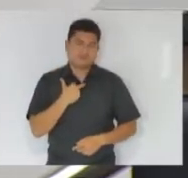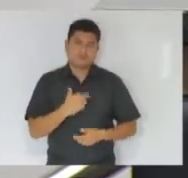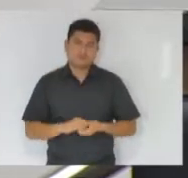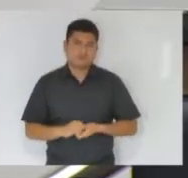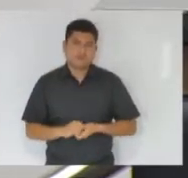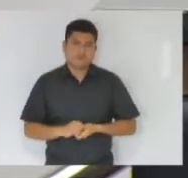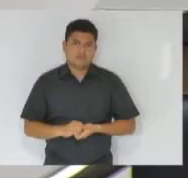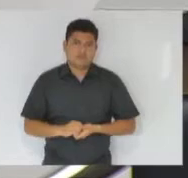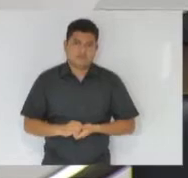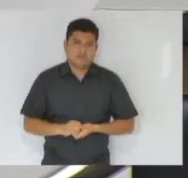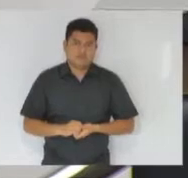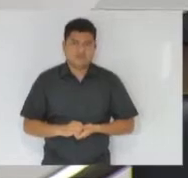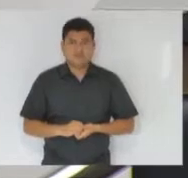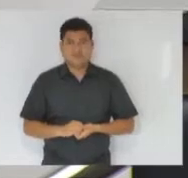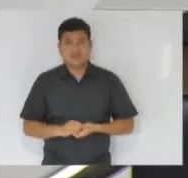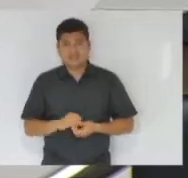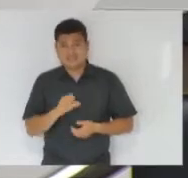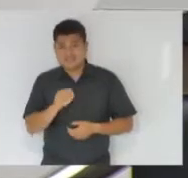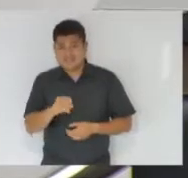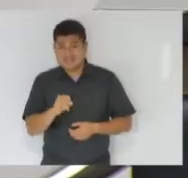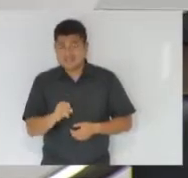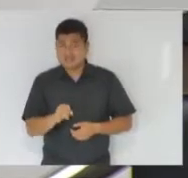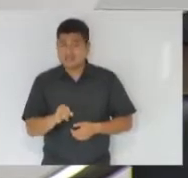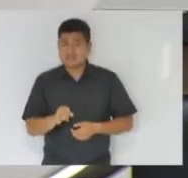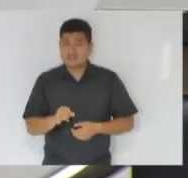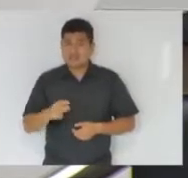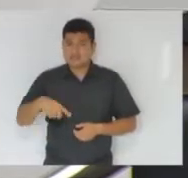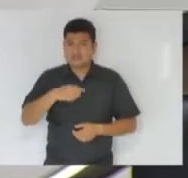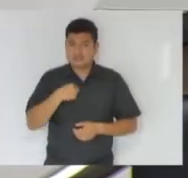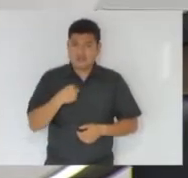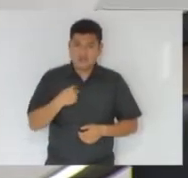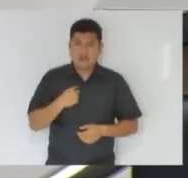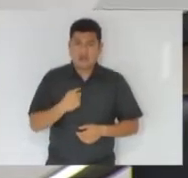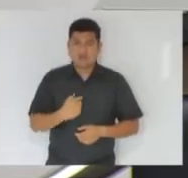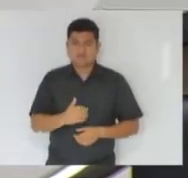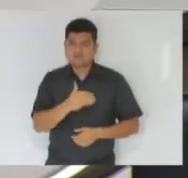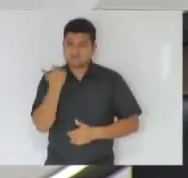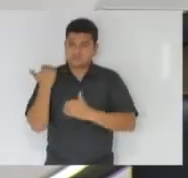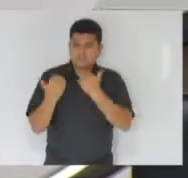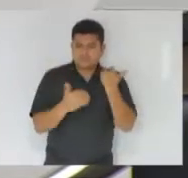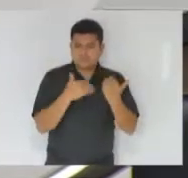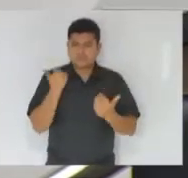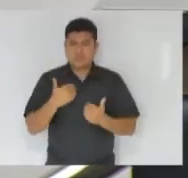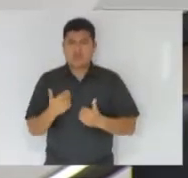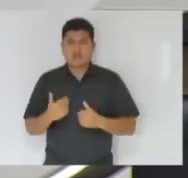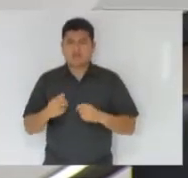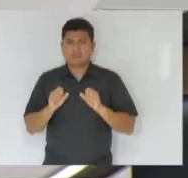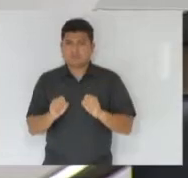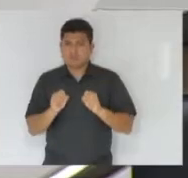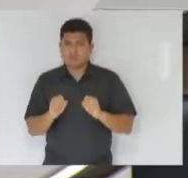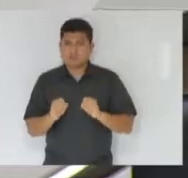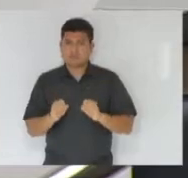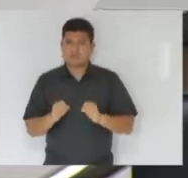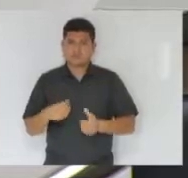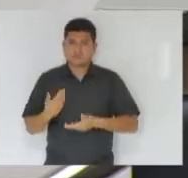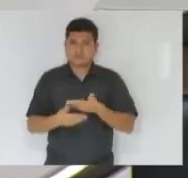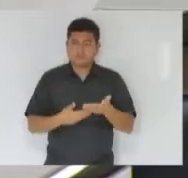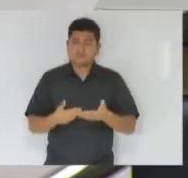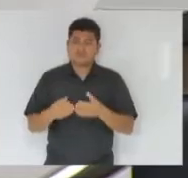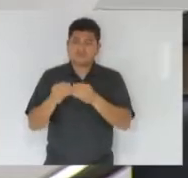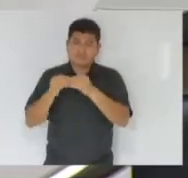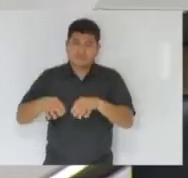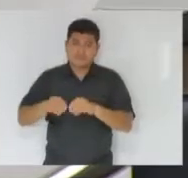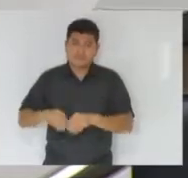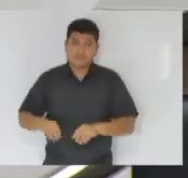olho. E se assim for, olho no olho, dente por dente, daqui a pouco nós estamos sem dentes e daqui a pouco nós estamos todos